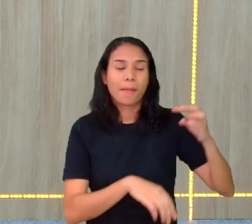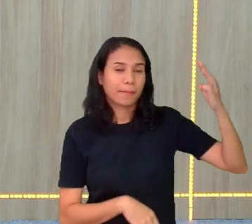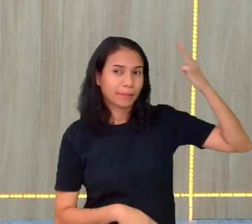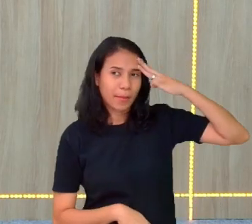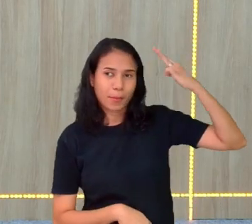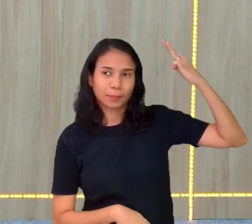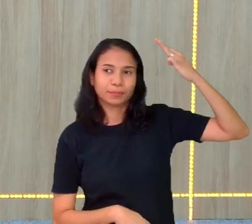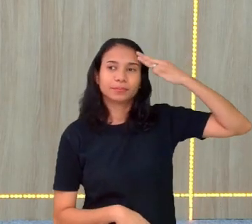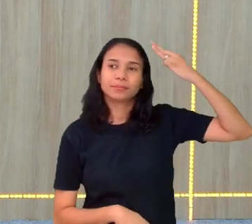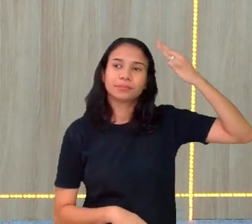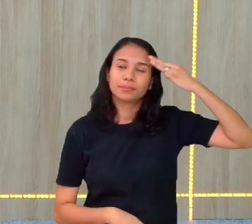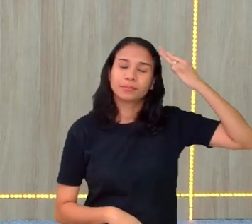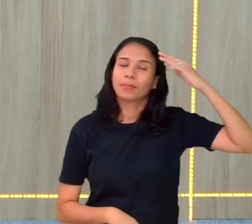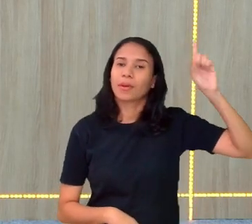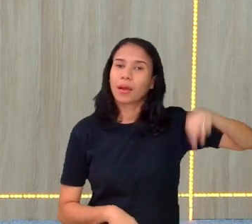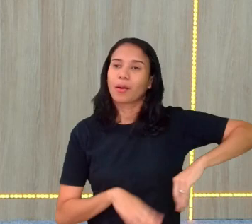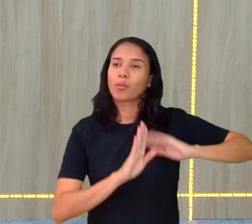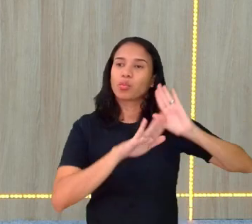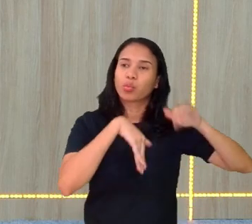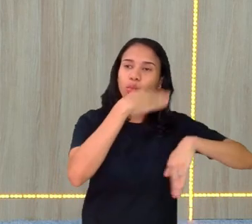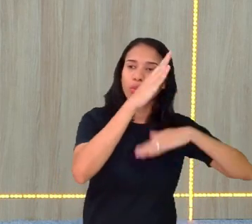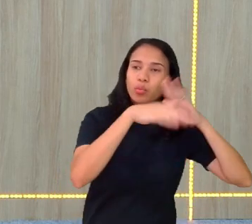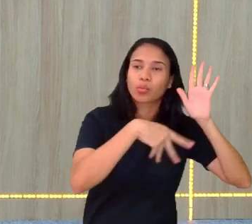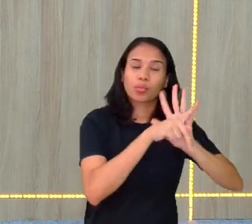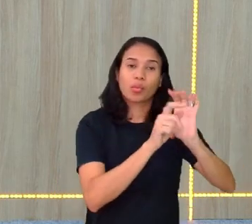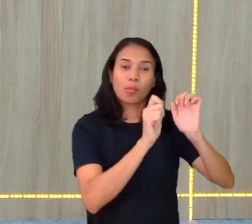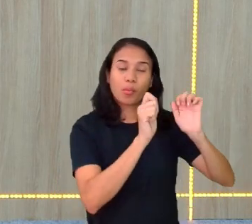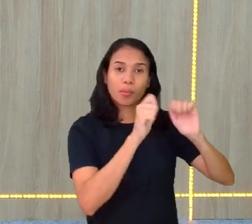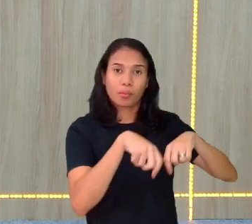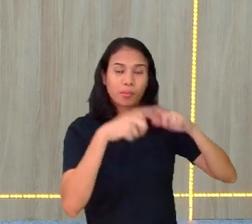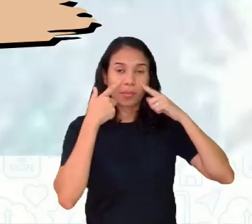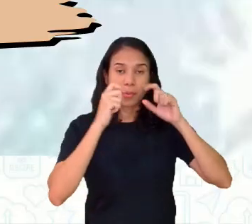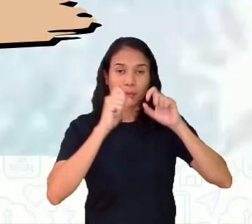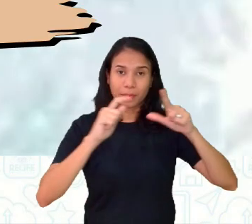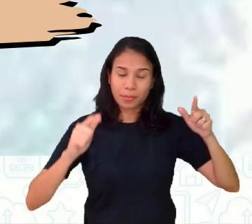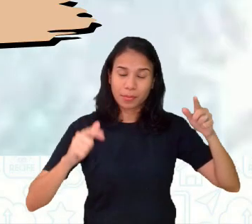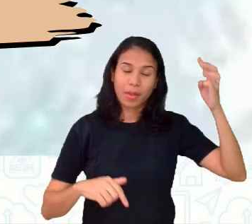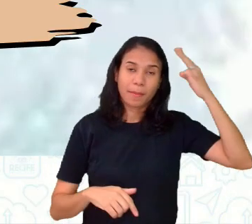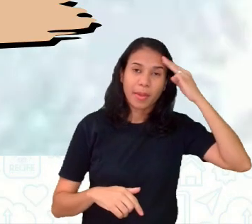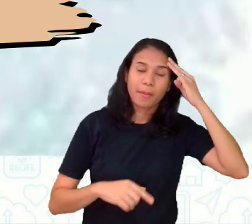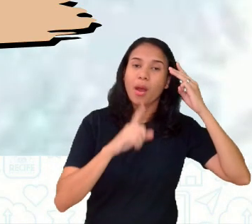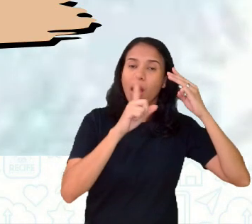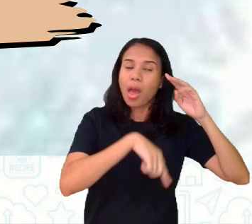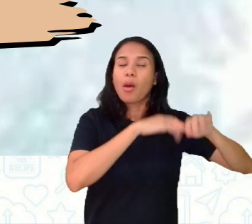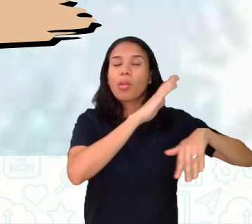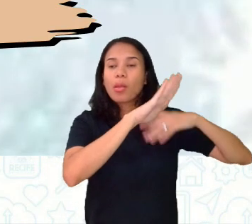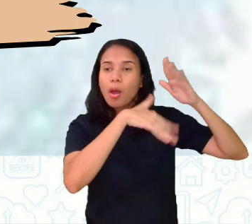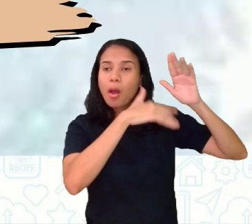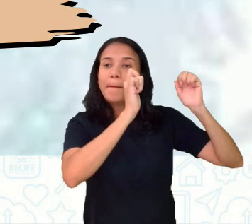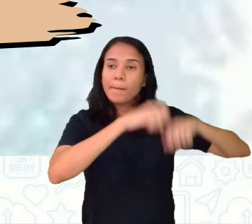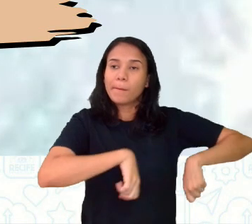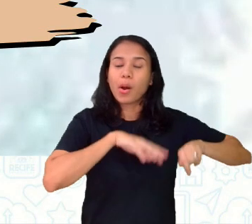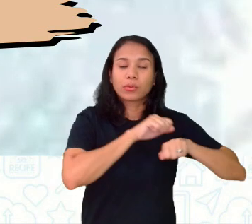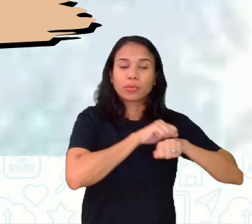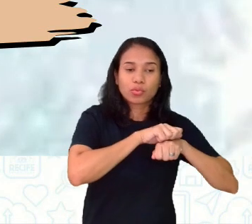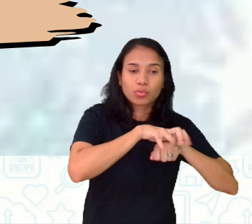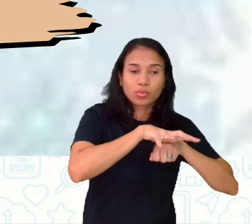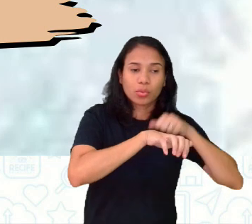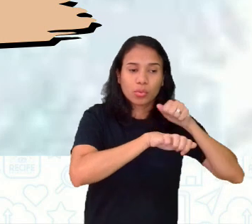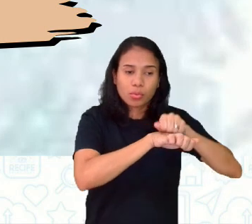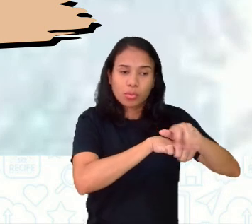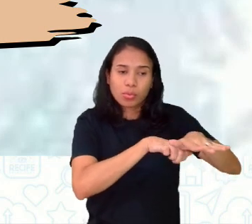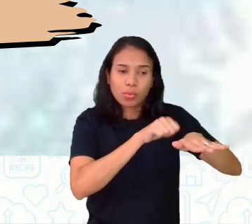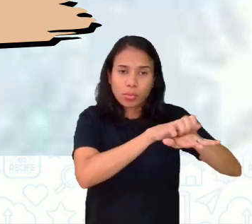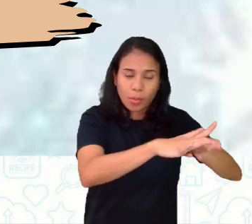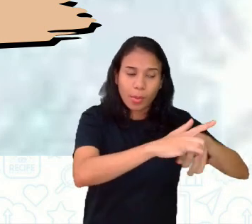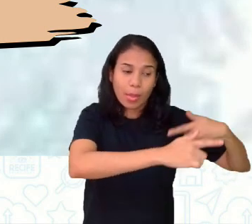né? Memória é uma construção, olha só, em tela cheia. É uma construção que pode ser transmitida para